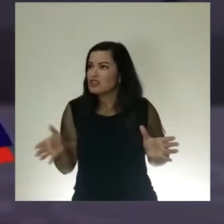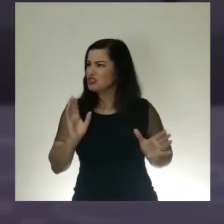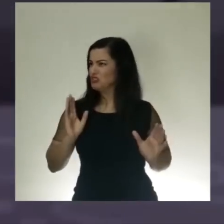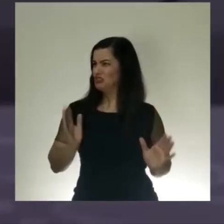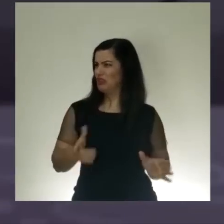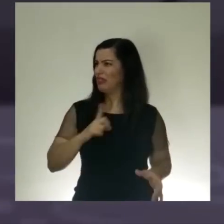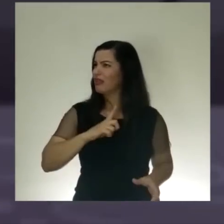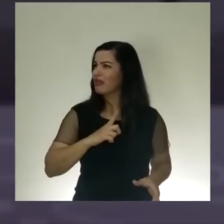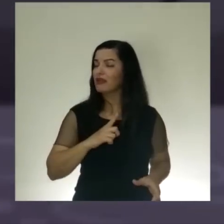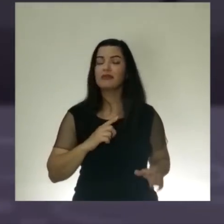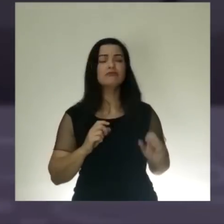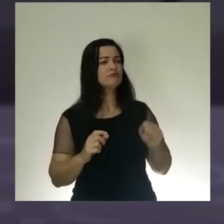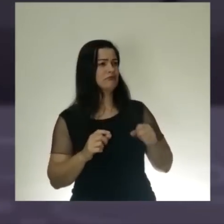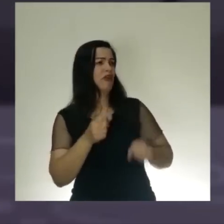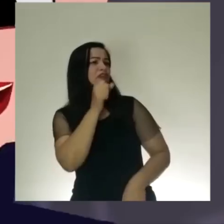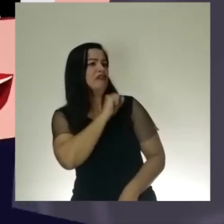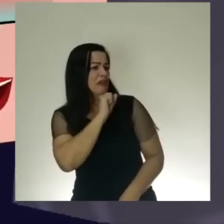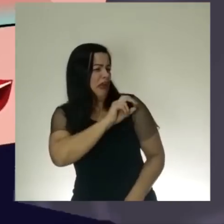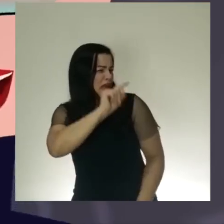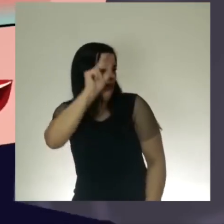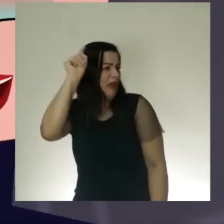chuchu. Uau!